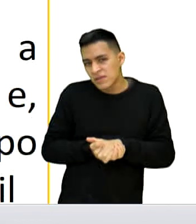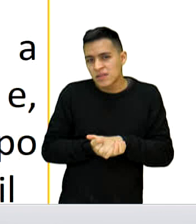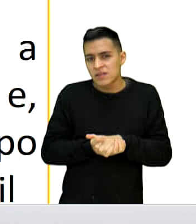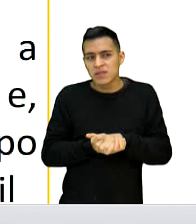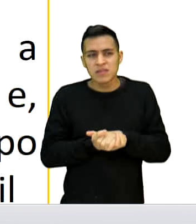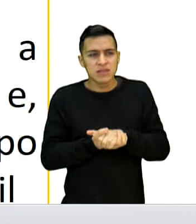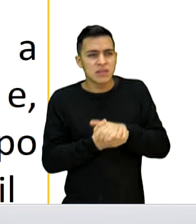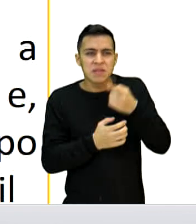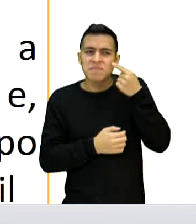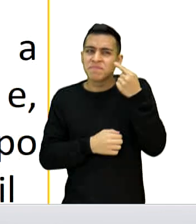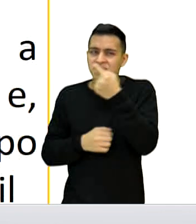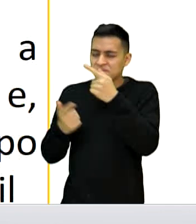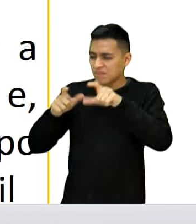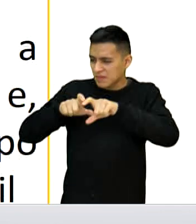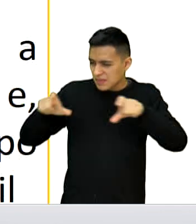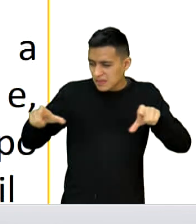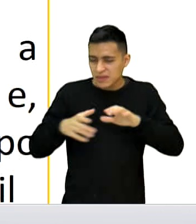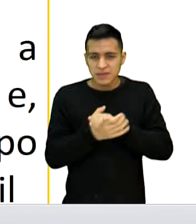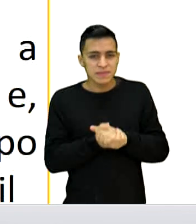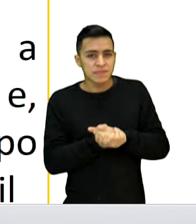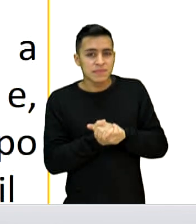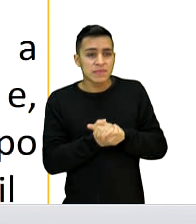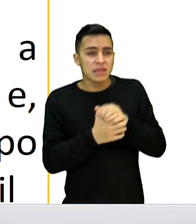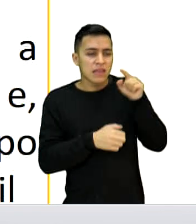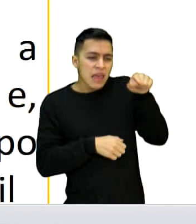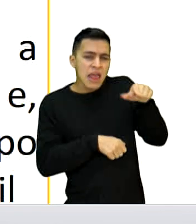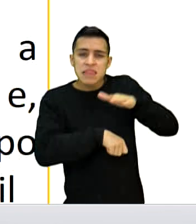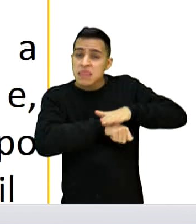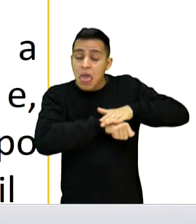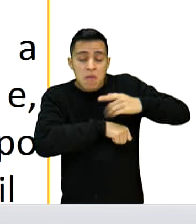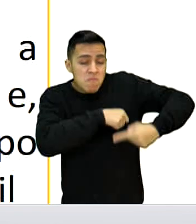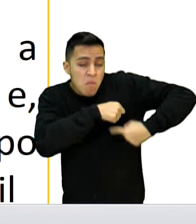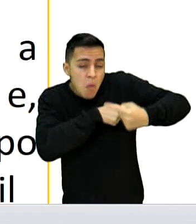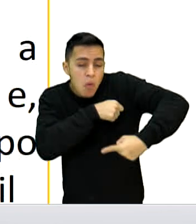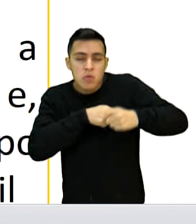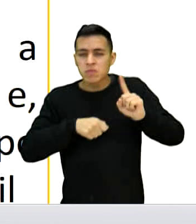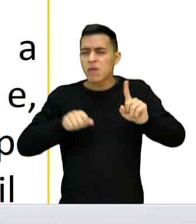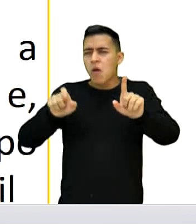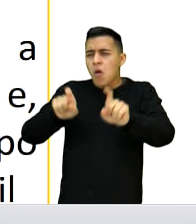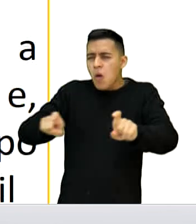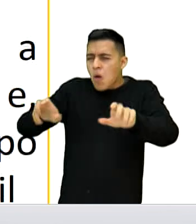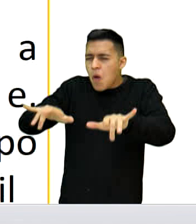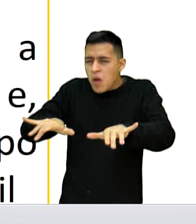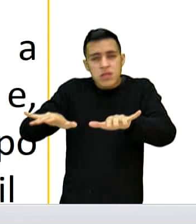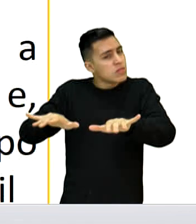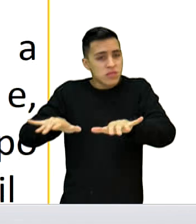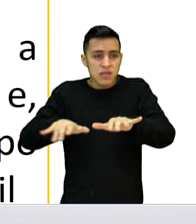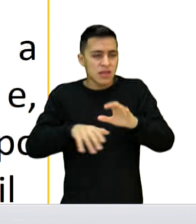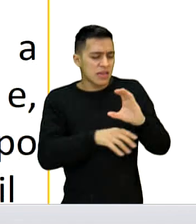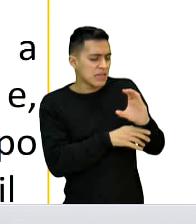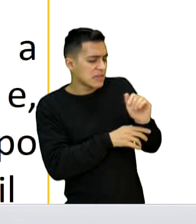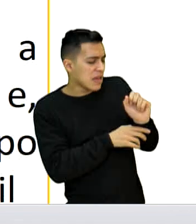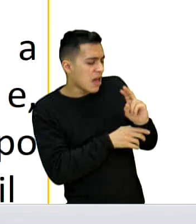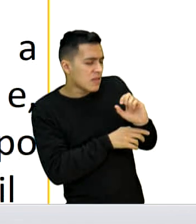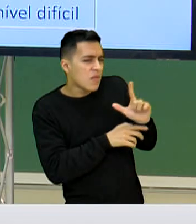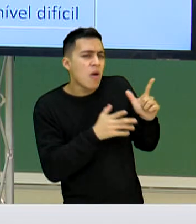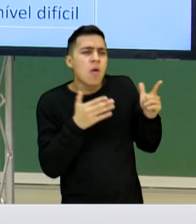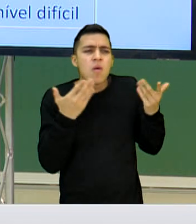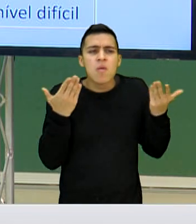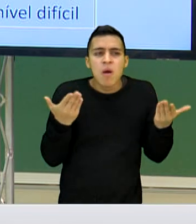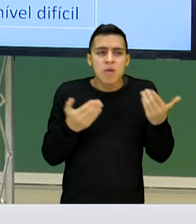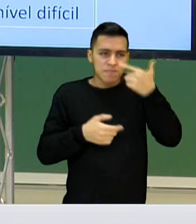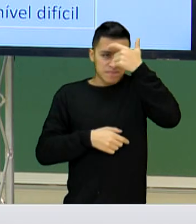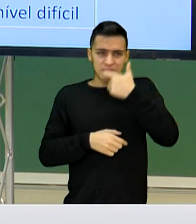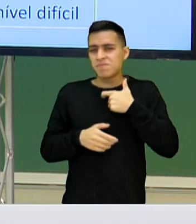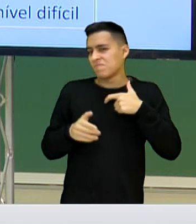Tetris, o Snake, etc. E este não passa muito tempo jogando jogos de computador. Quem é um gamer casual? A professora